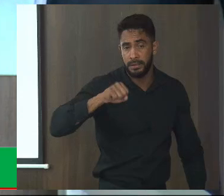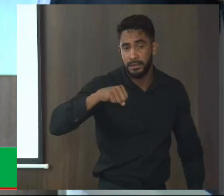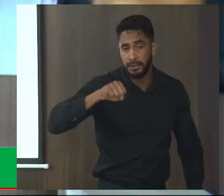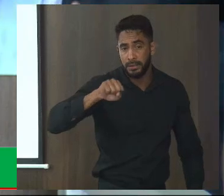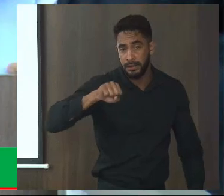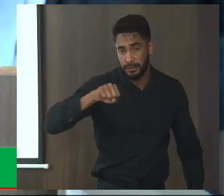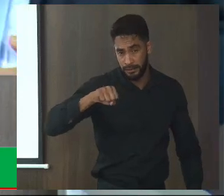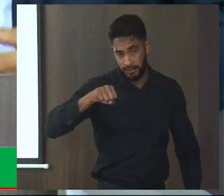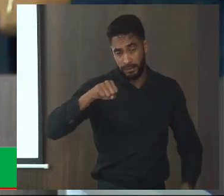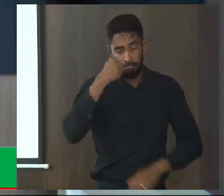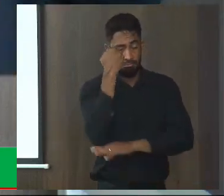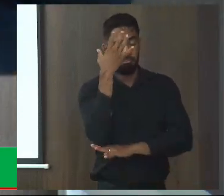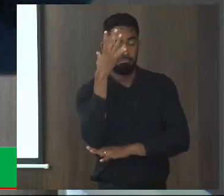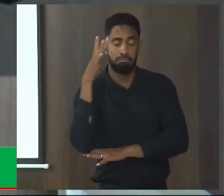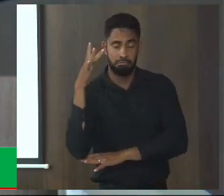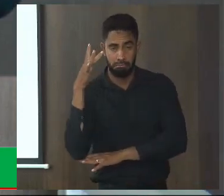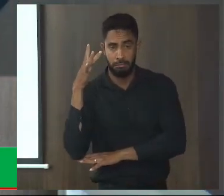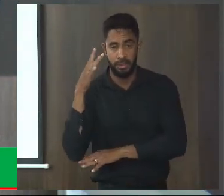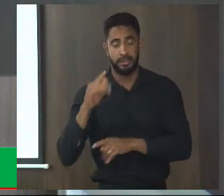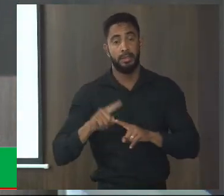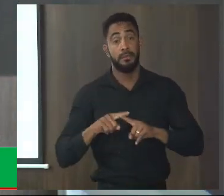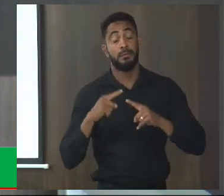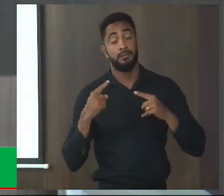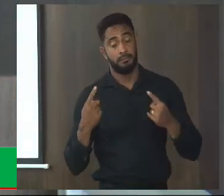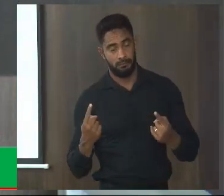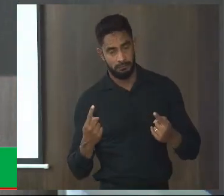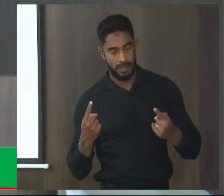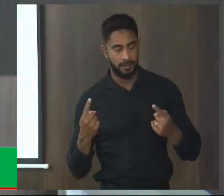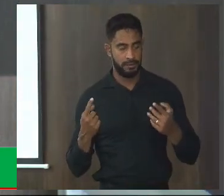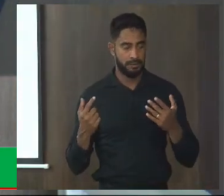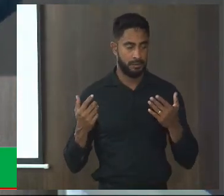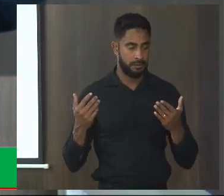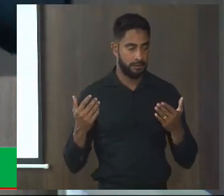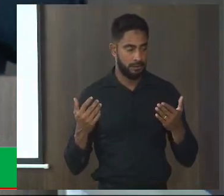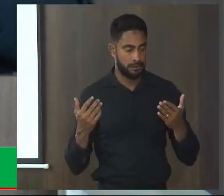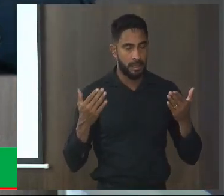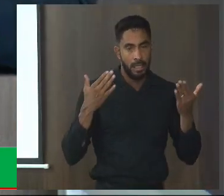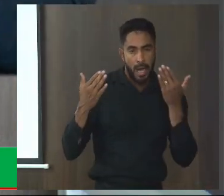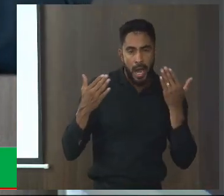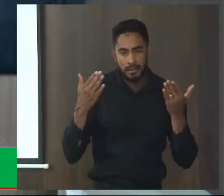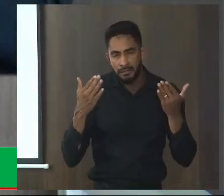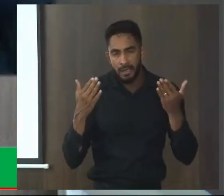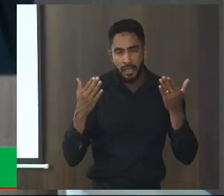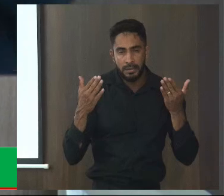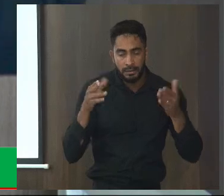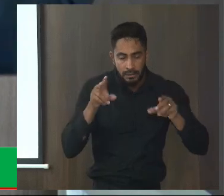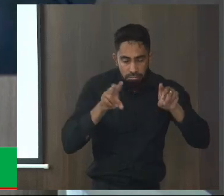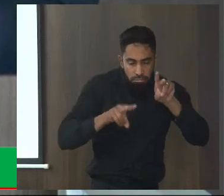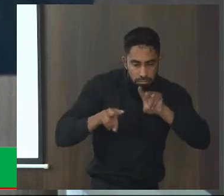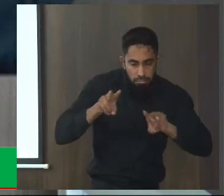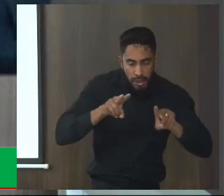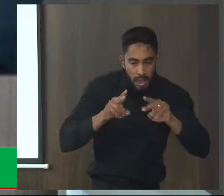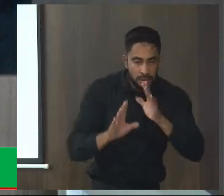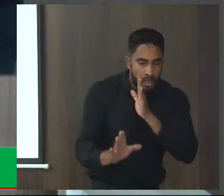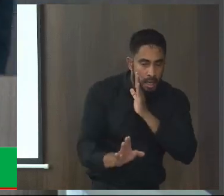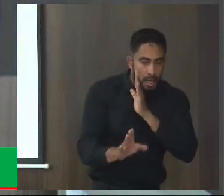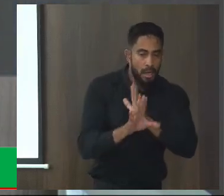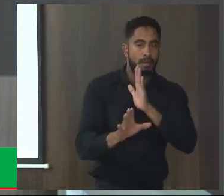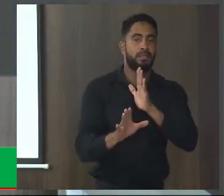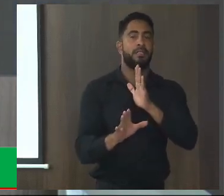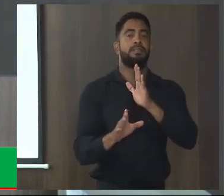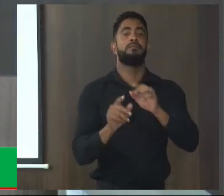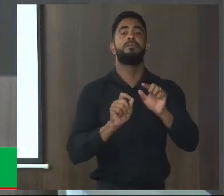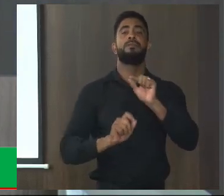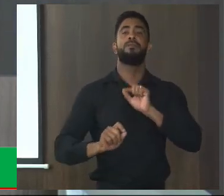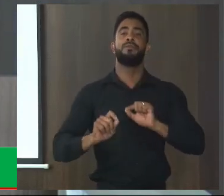da própria natureza. Mas, no entanto, não, através dos análises, nós constatamos que não estava